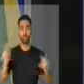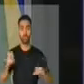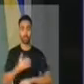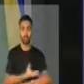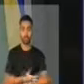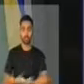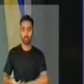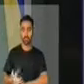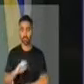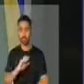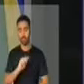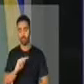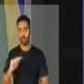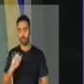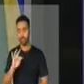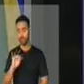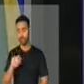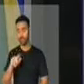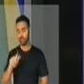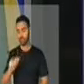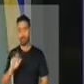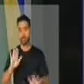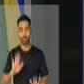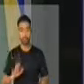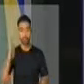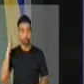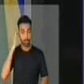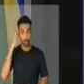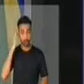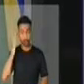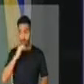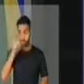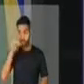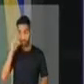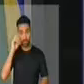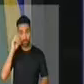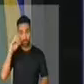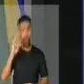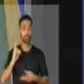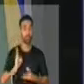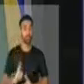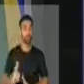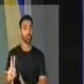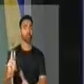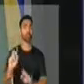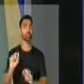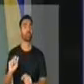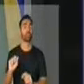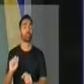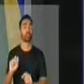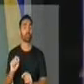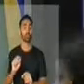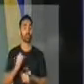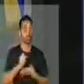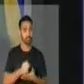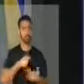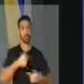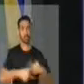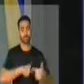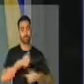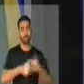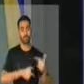Caatinga, também quero me fazer presente, mas amanhã os senhores e as senhoras continuam prestando essa